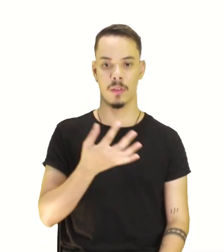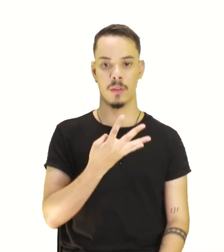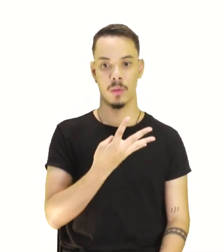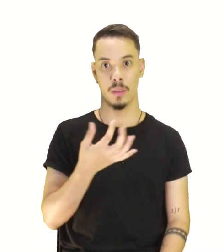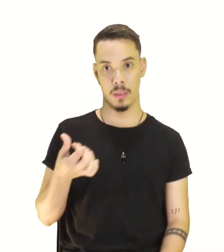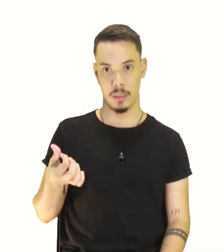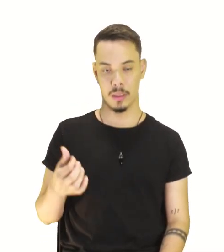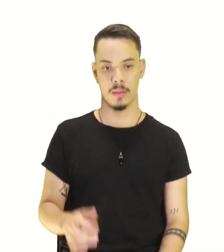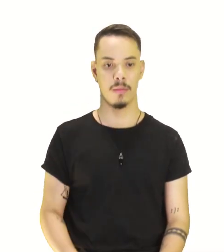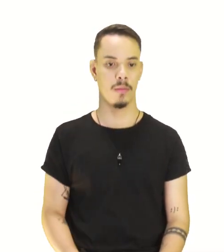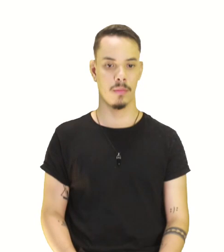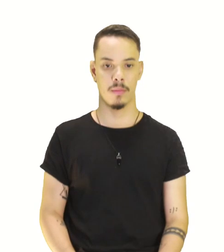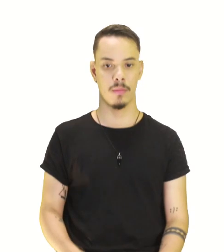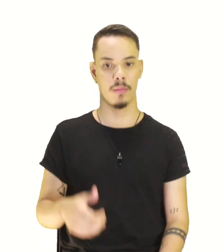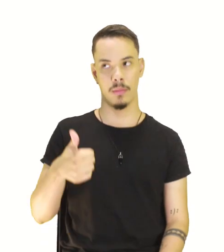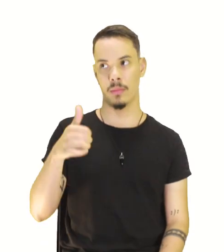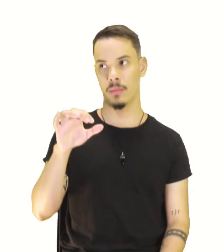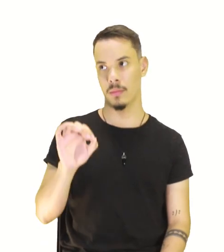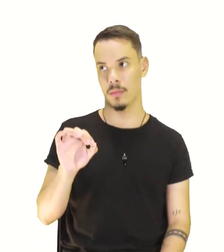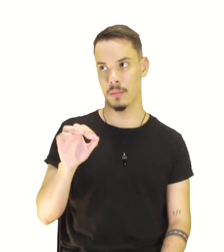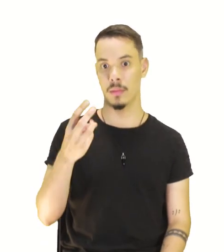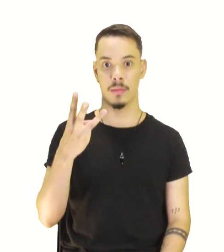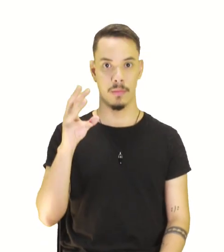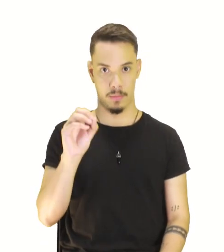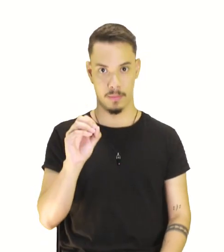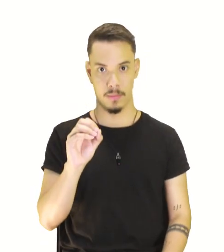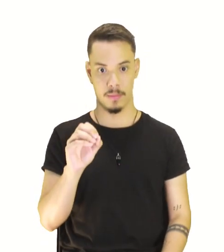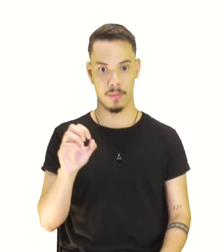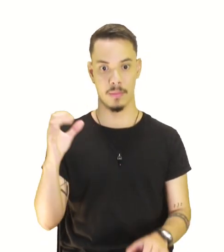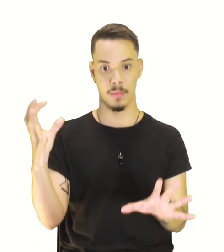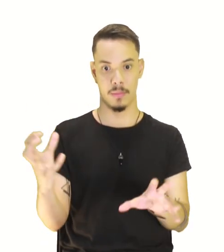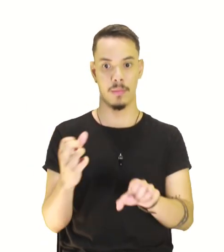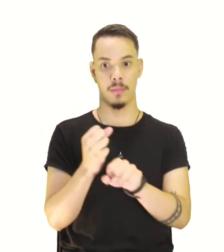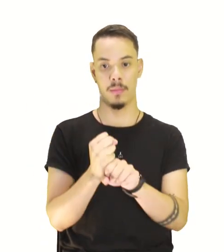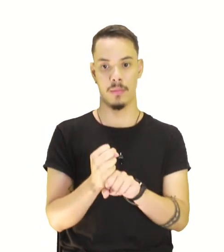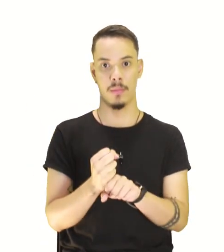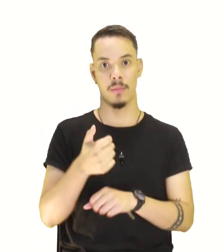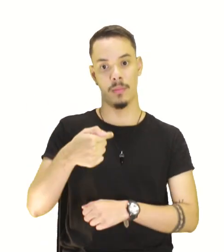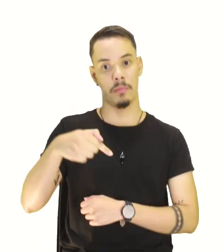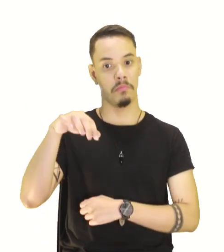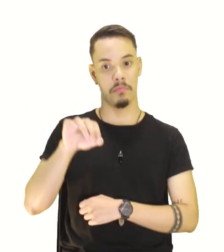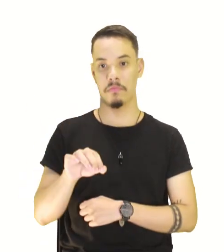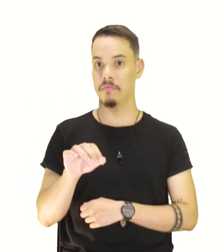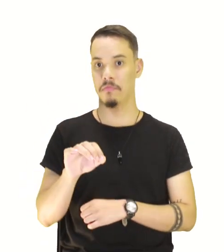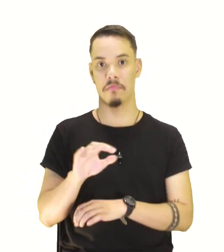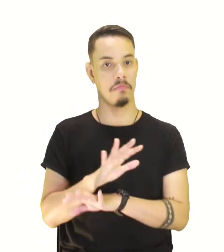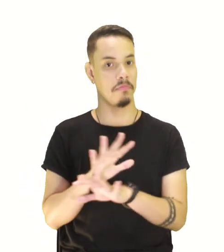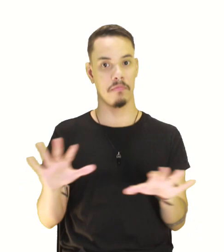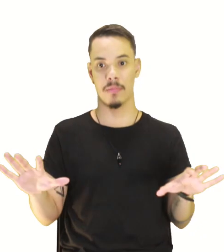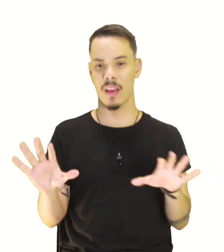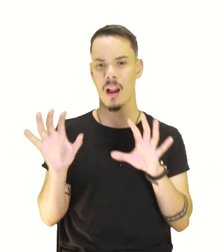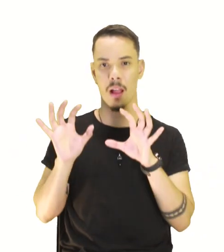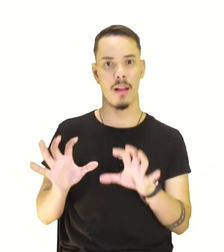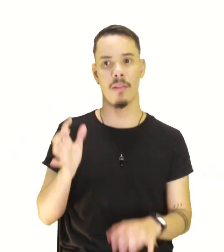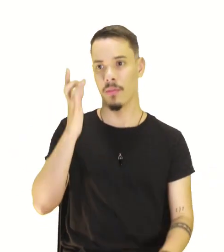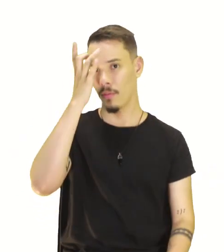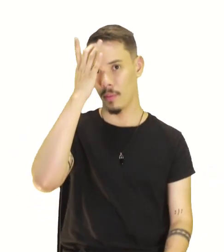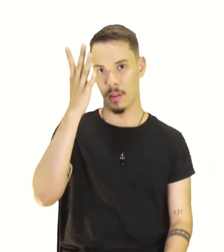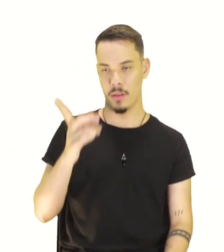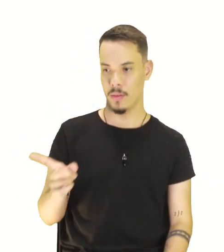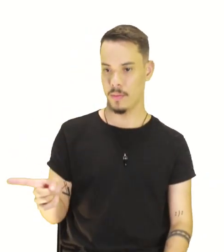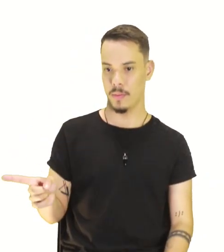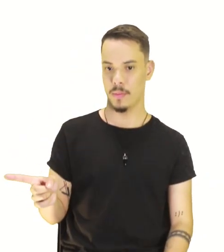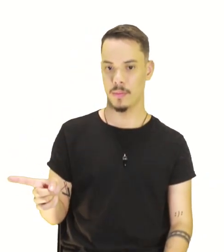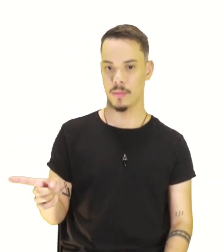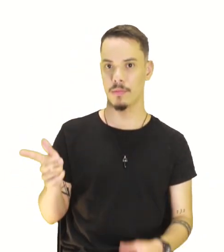Se fosse o 10, 3 vezes 10? 30. Soma 40? 70. Olha aí, então pronto, é desse jeito, tá? O